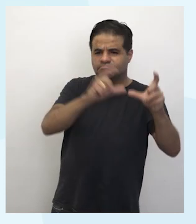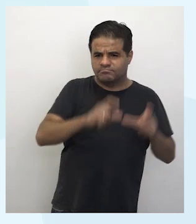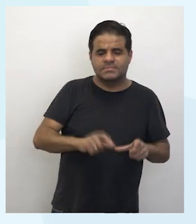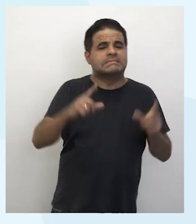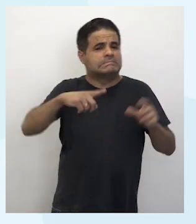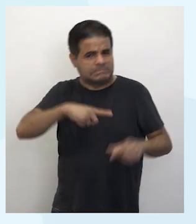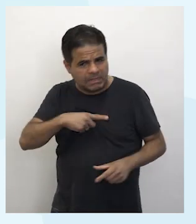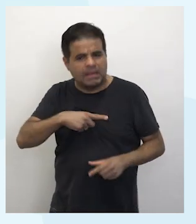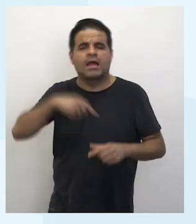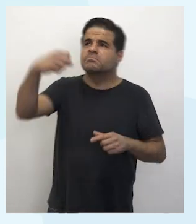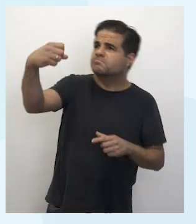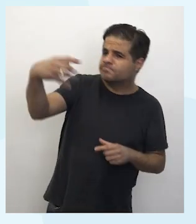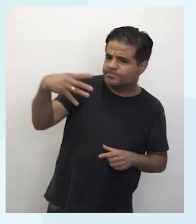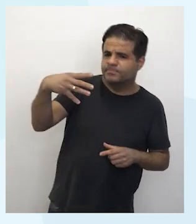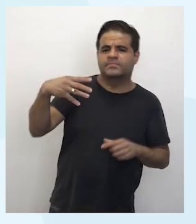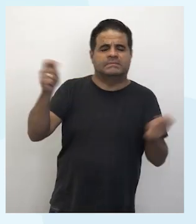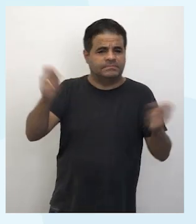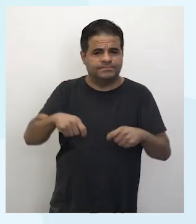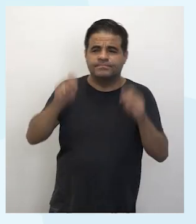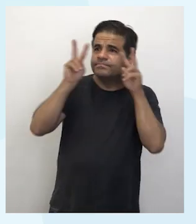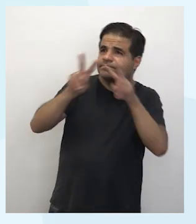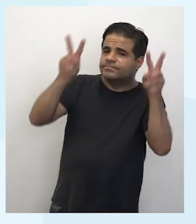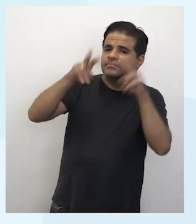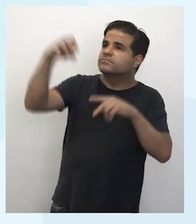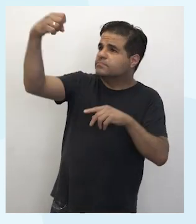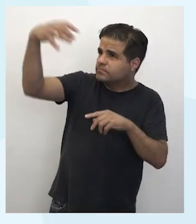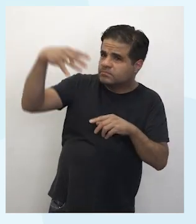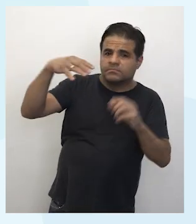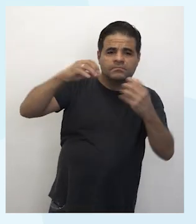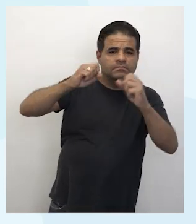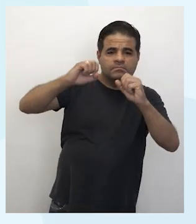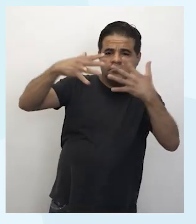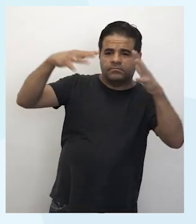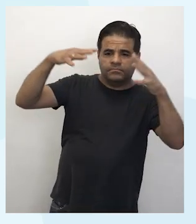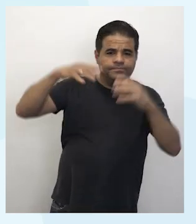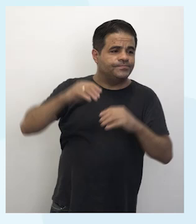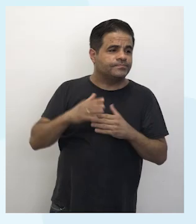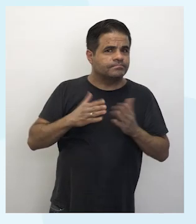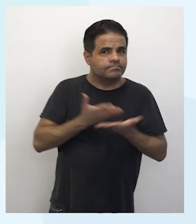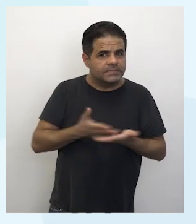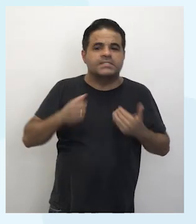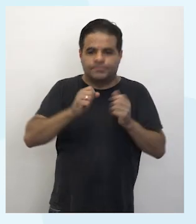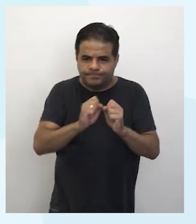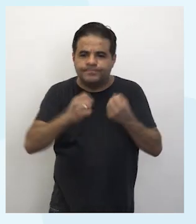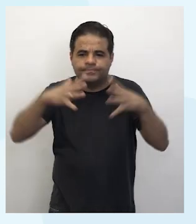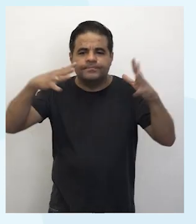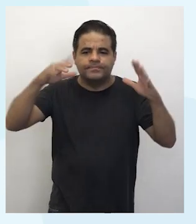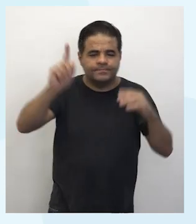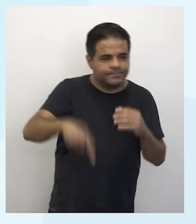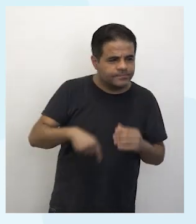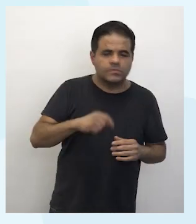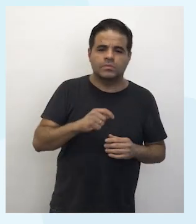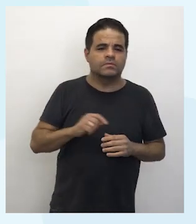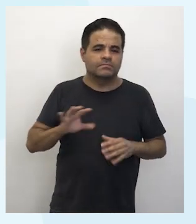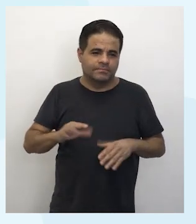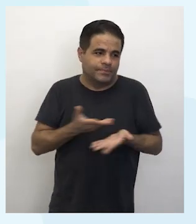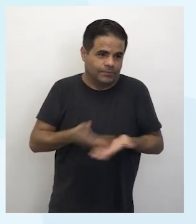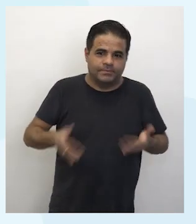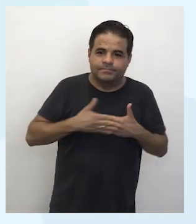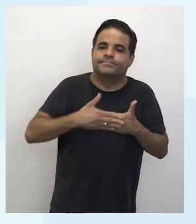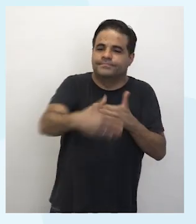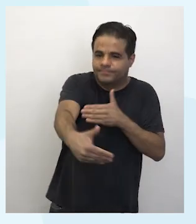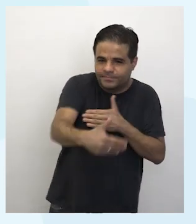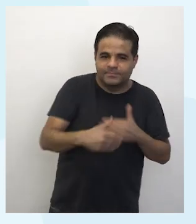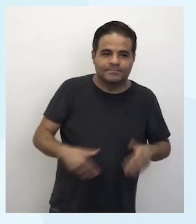você tem iluminação, né? Dá para ver aí as luzes artificiais. E essas regiões coincidem, não é uma coincidência, né? Elas